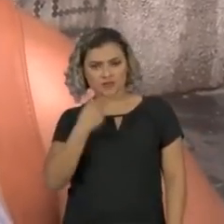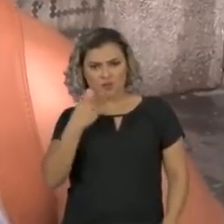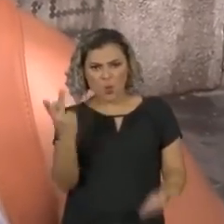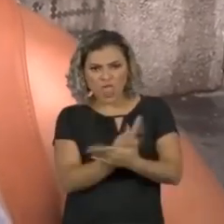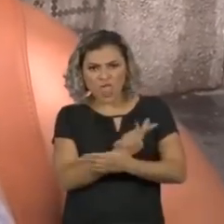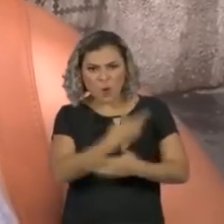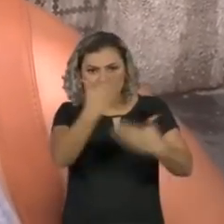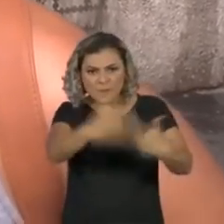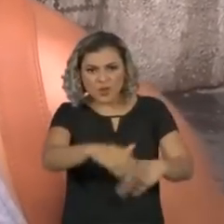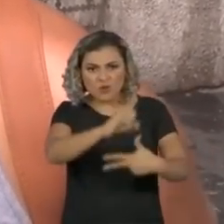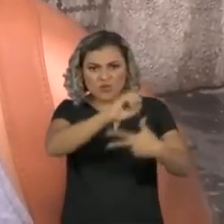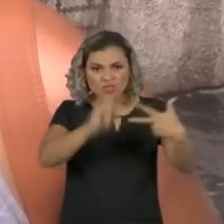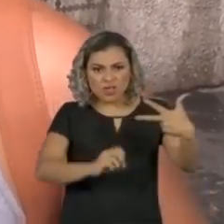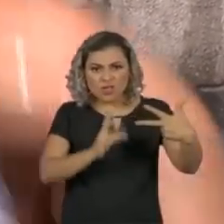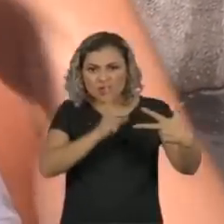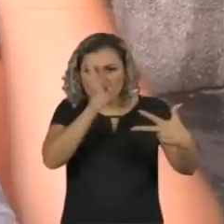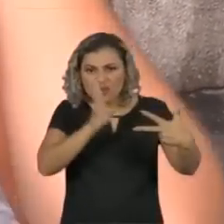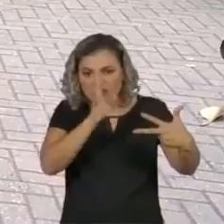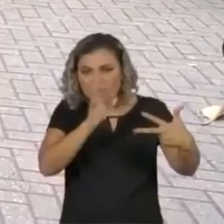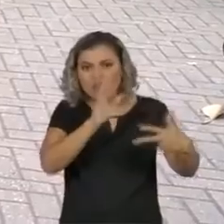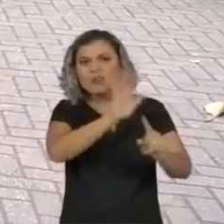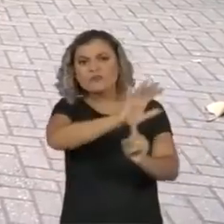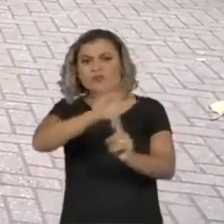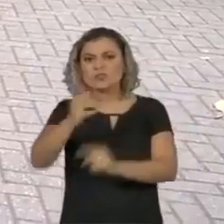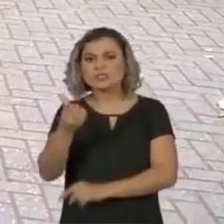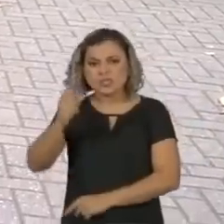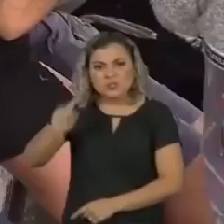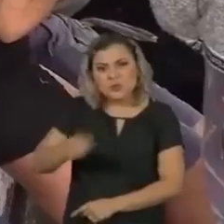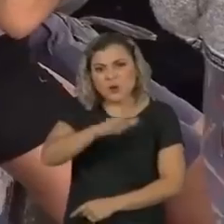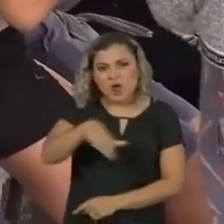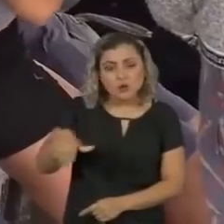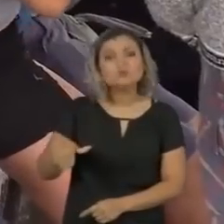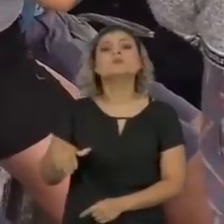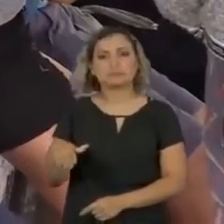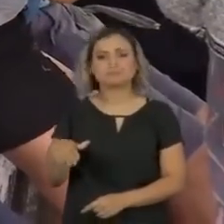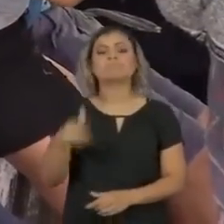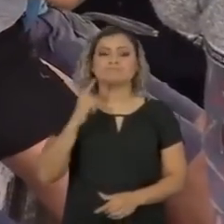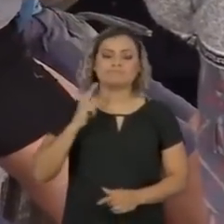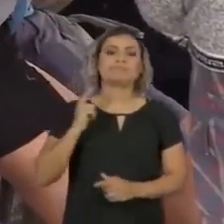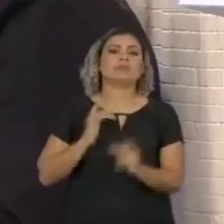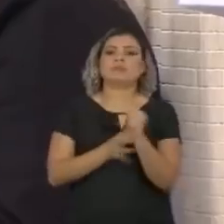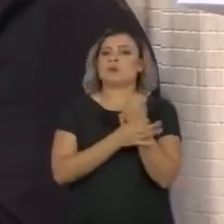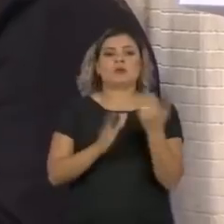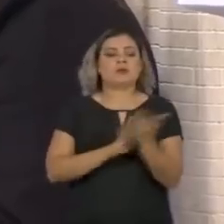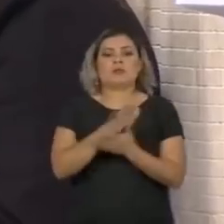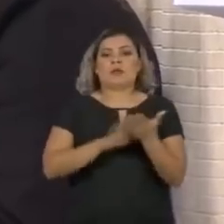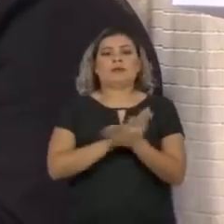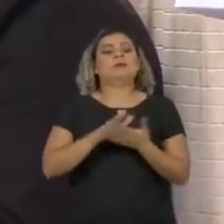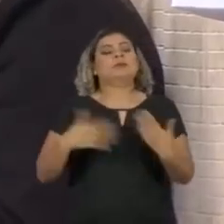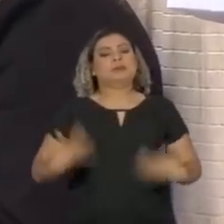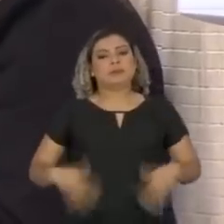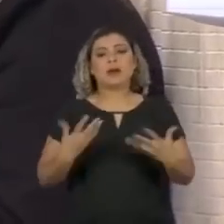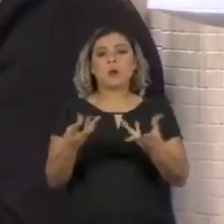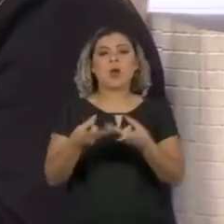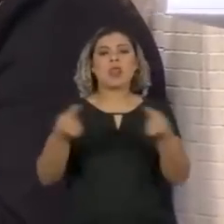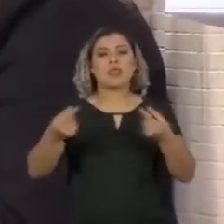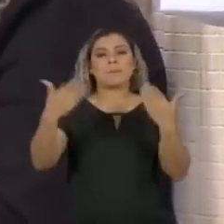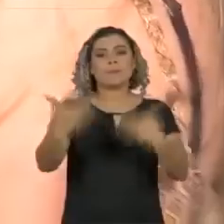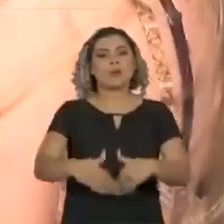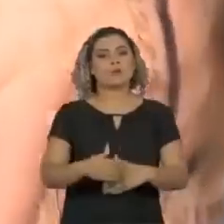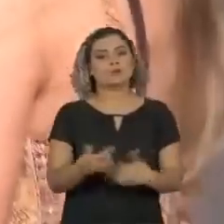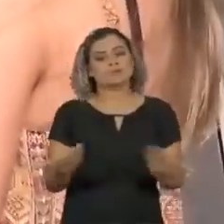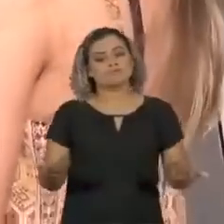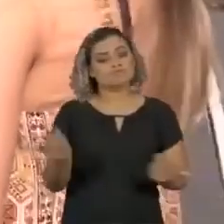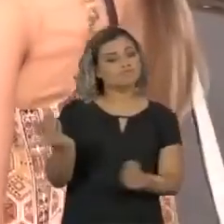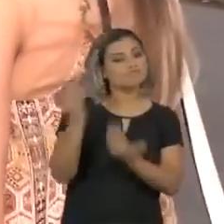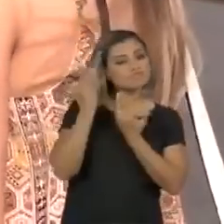da prova do Enem, que afetou a nota de quase 6 mil estudantes, trouxe insegurança sobre a qualidade da avaliação.